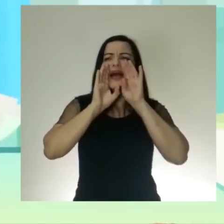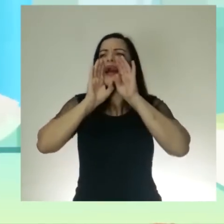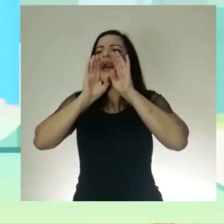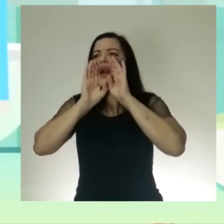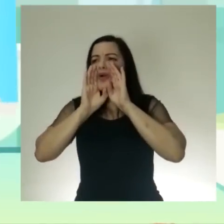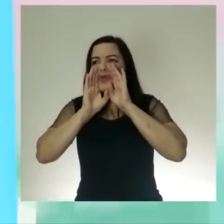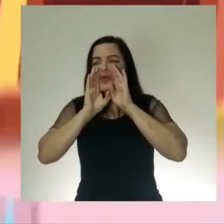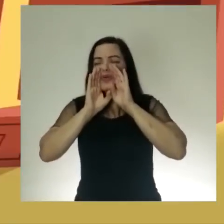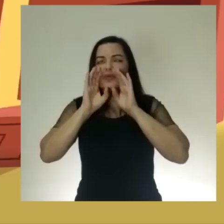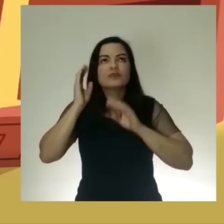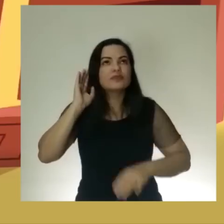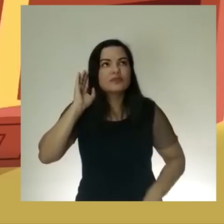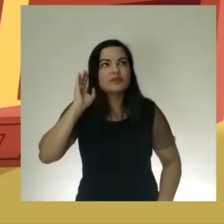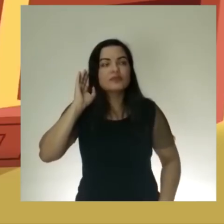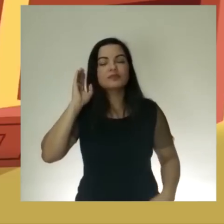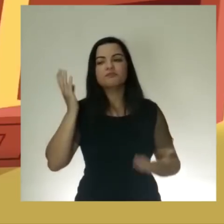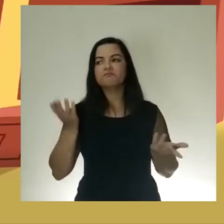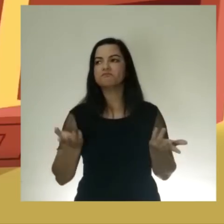Eco!